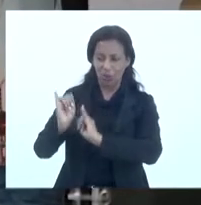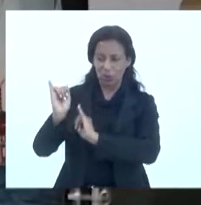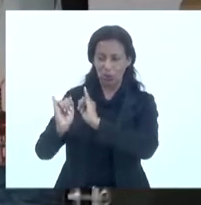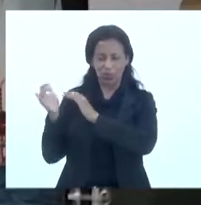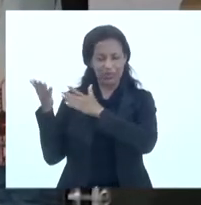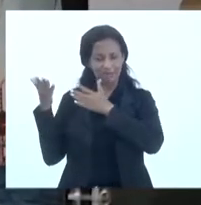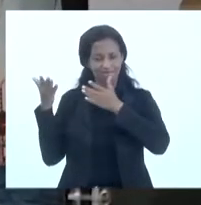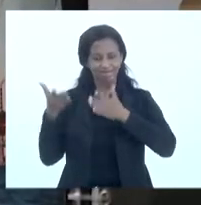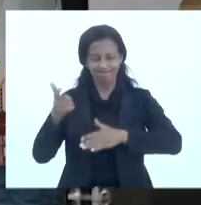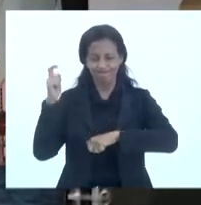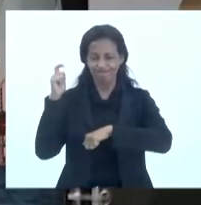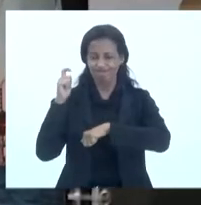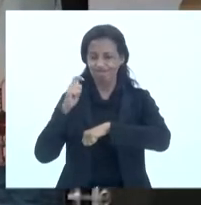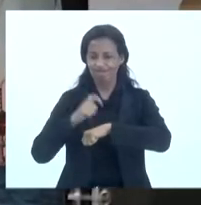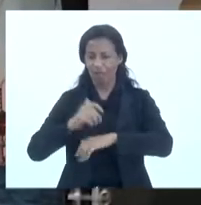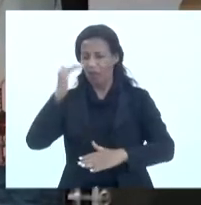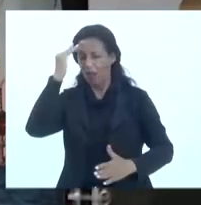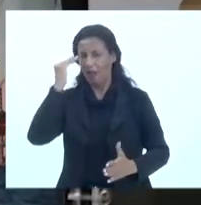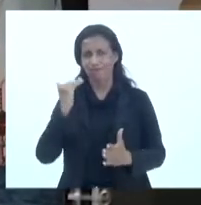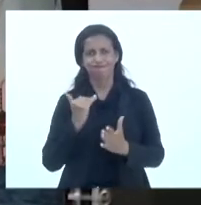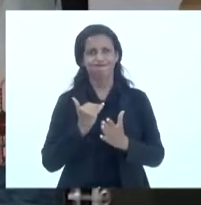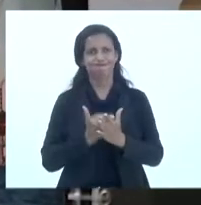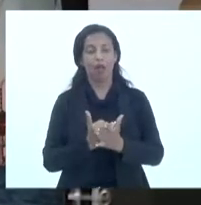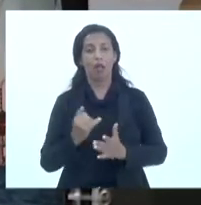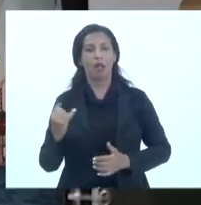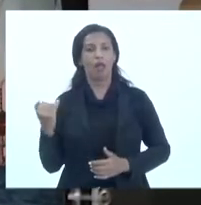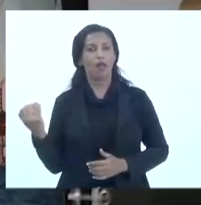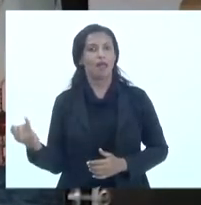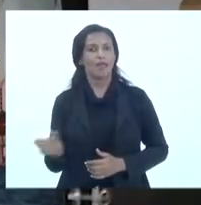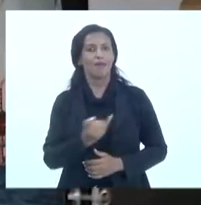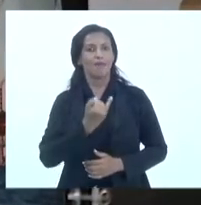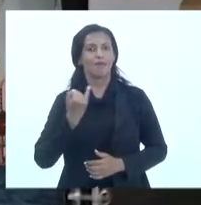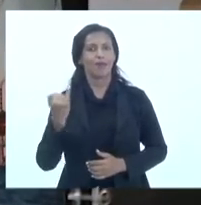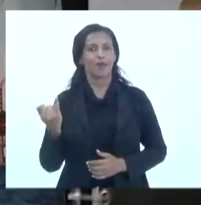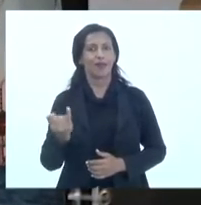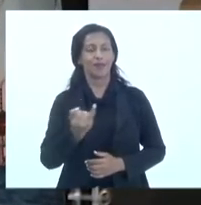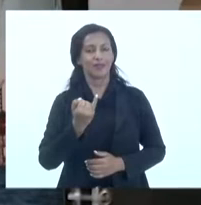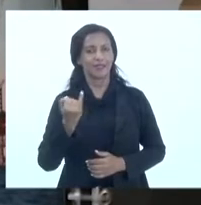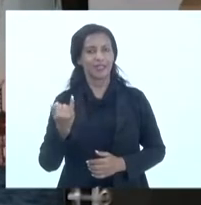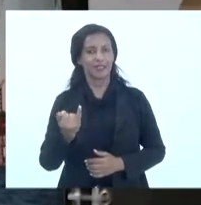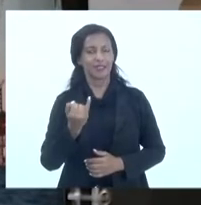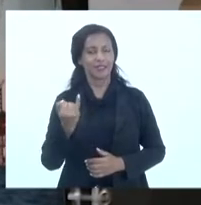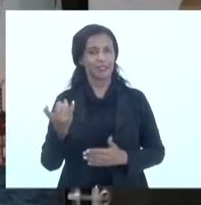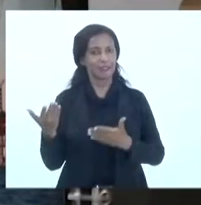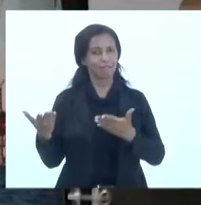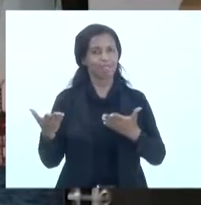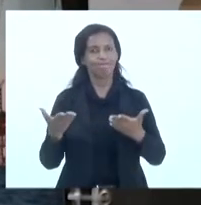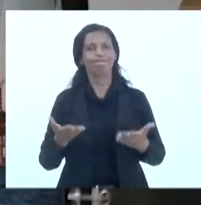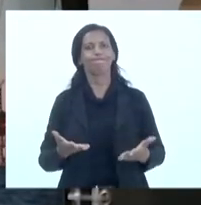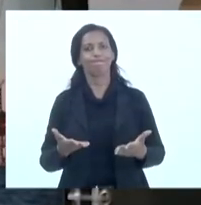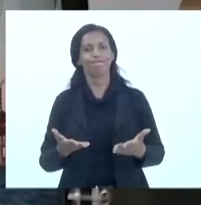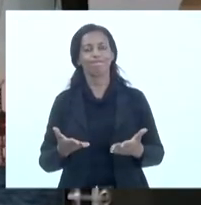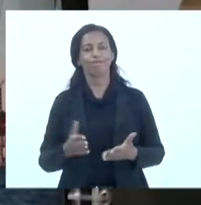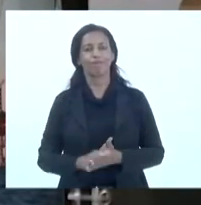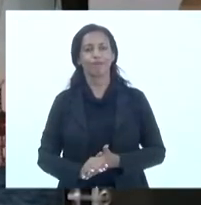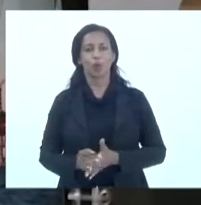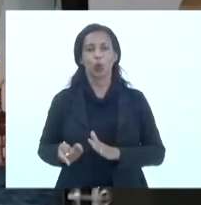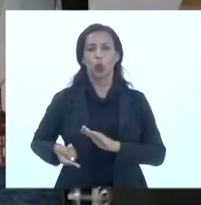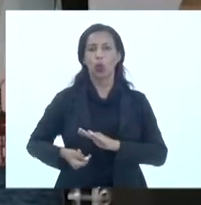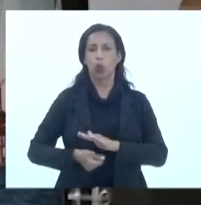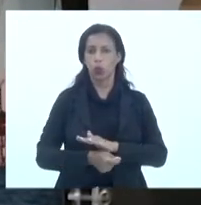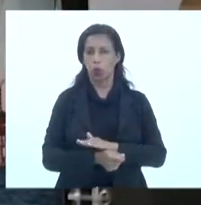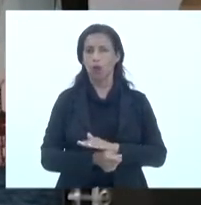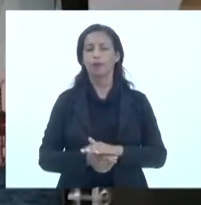exatamente cumprir um papel extremamente importante no que tange à questão dos